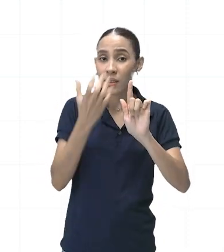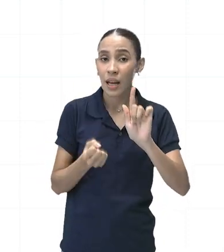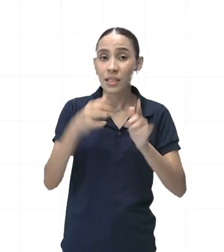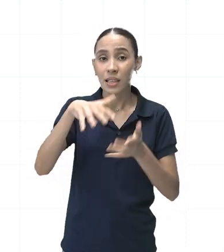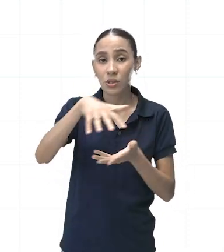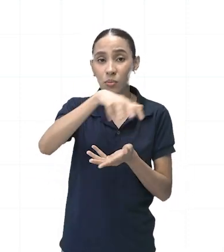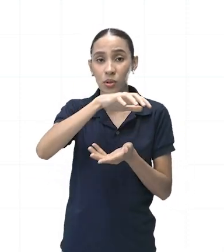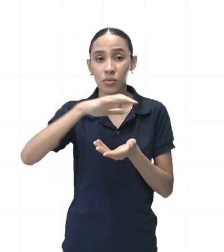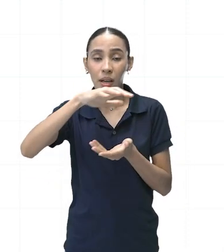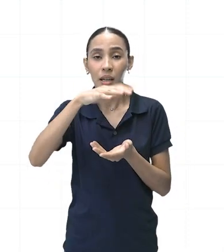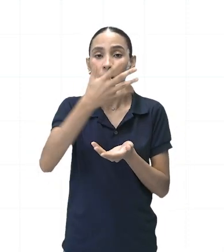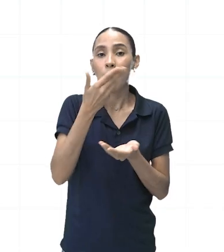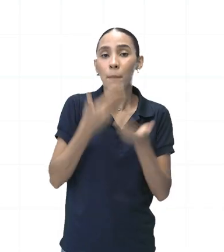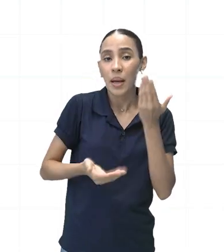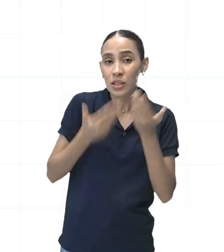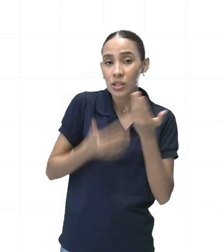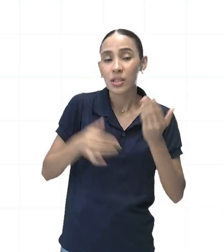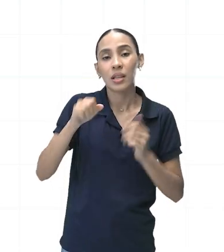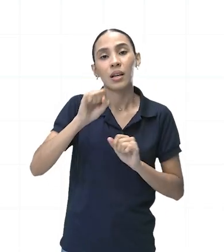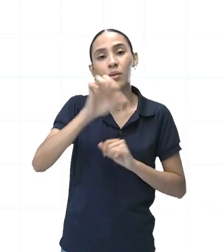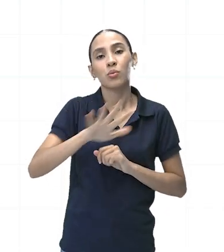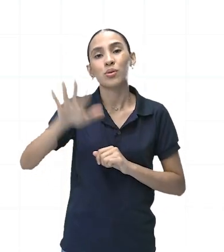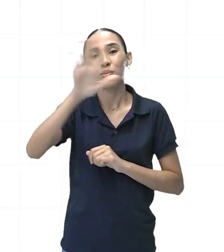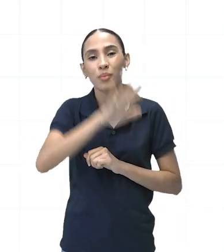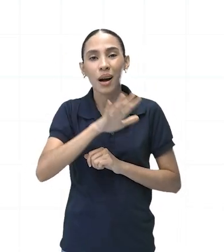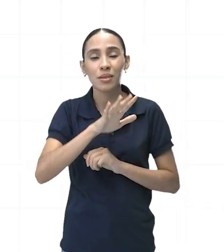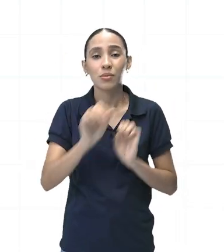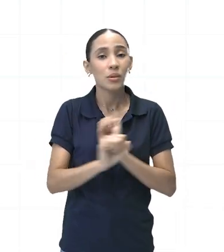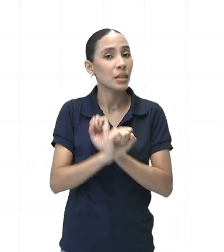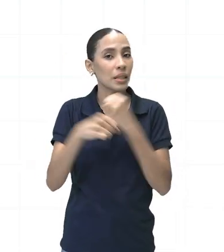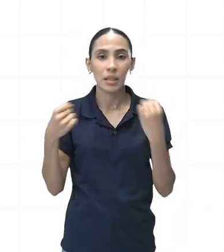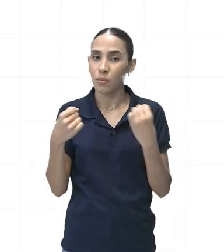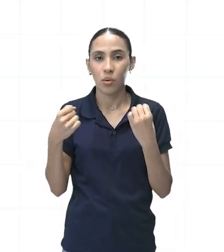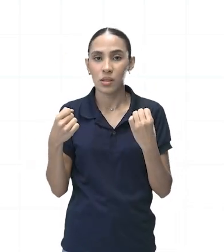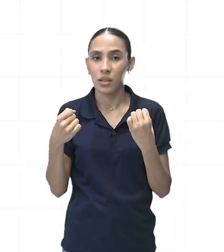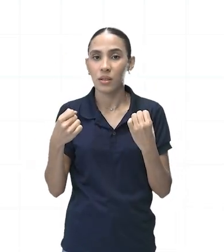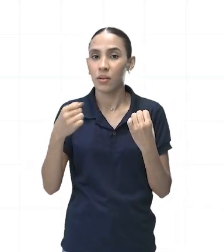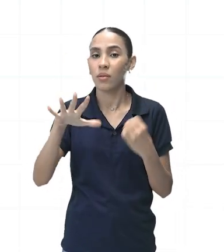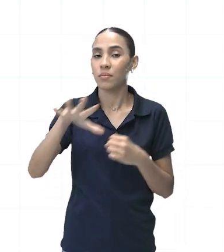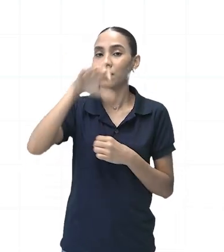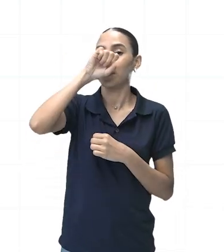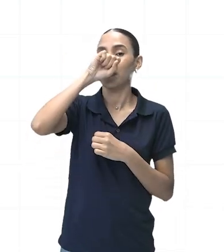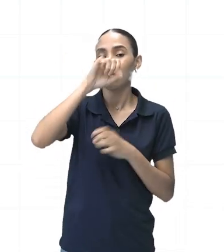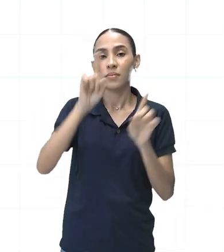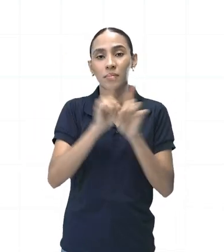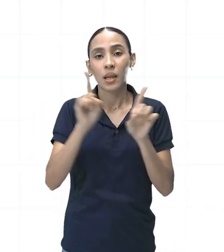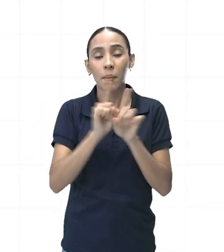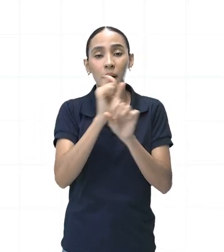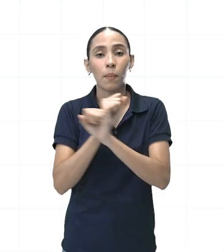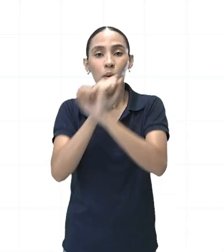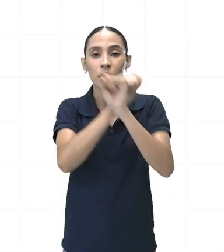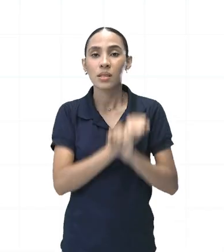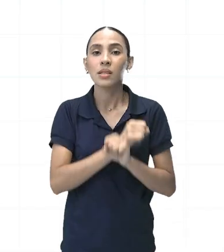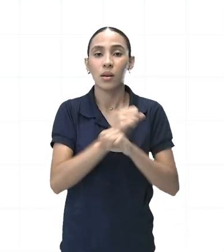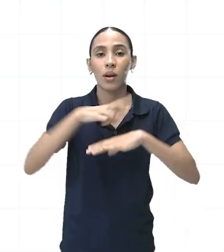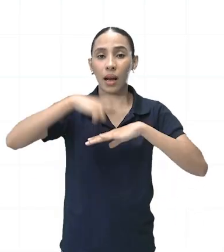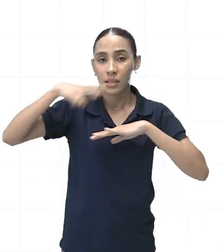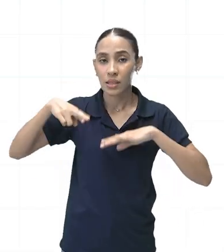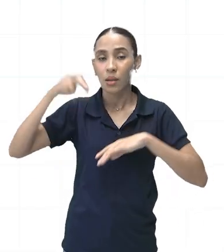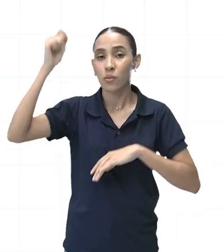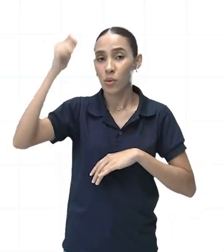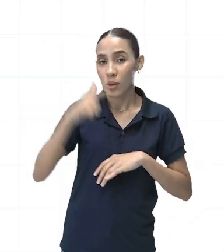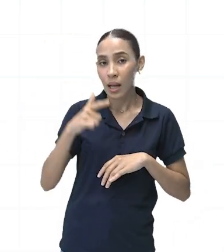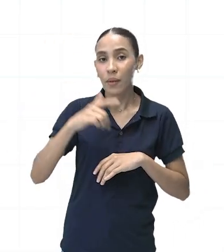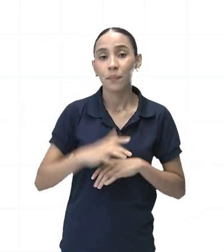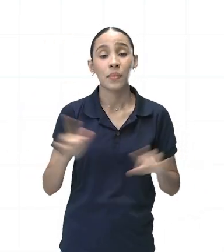se dispersaria no espaço, tornando, então, impossível a respiração e a proteção contra radiações